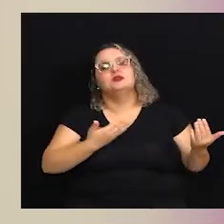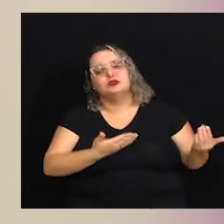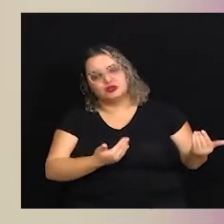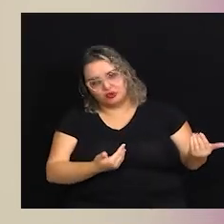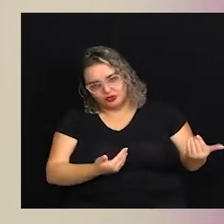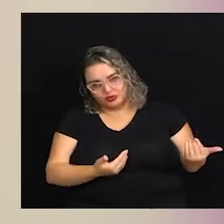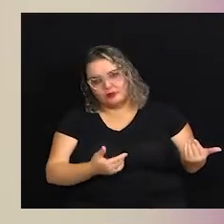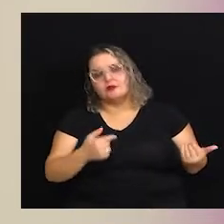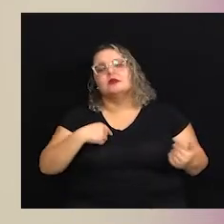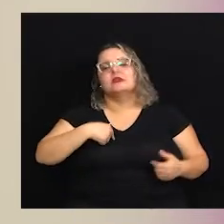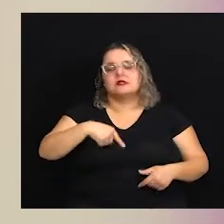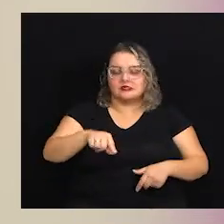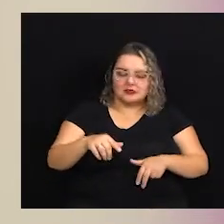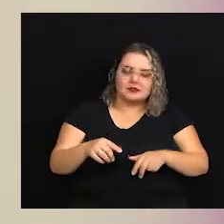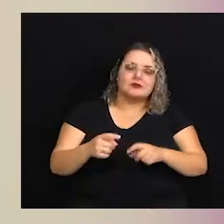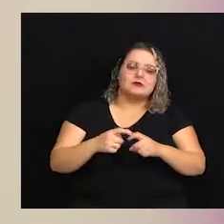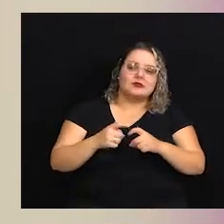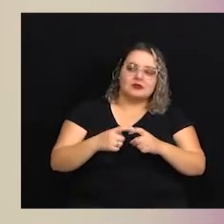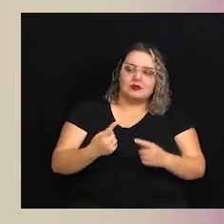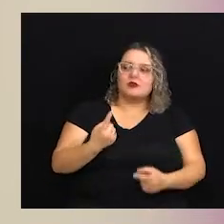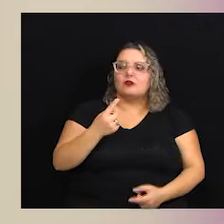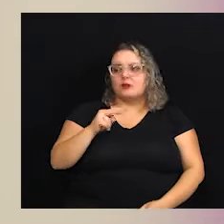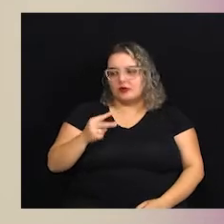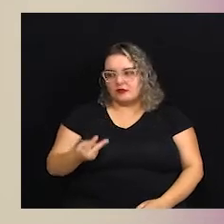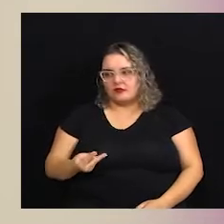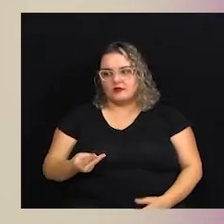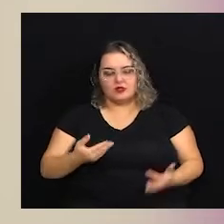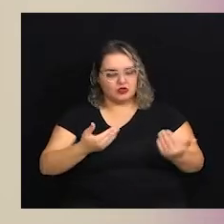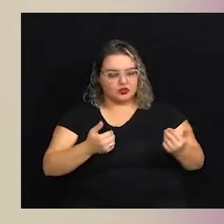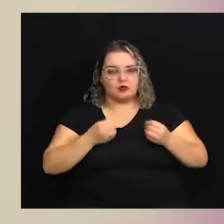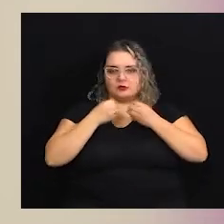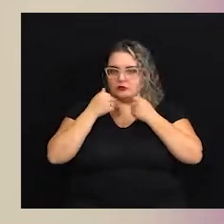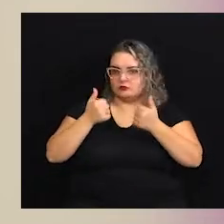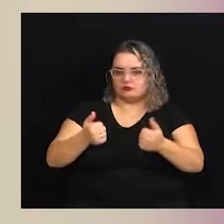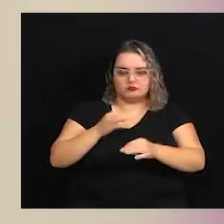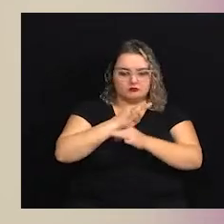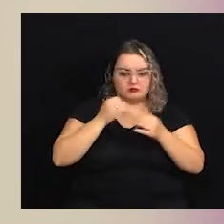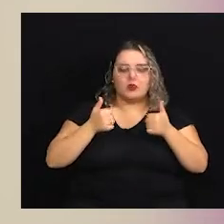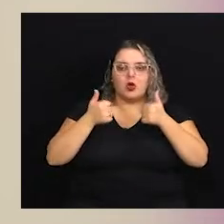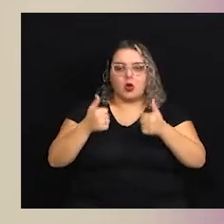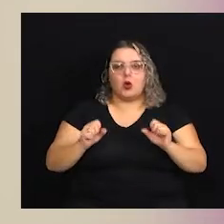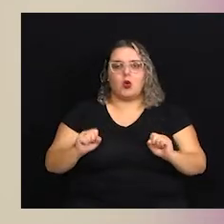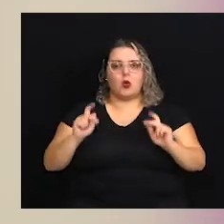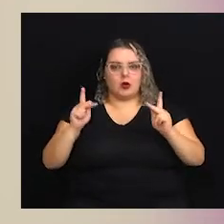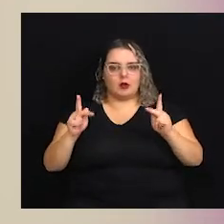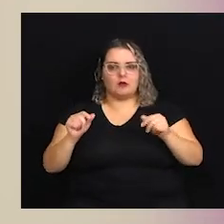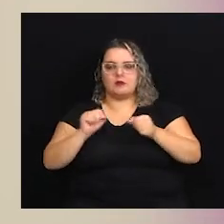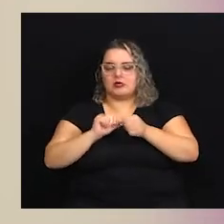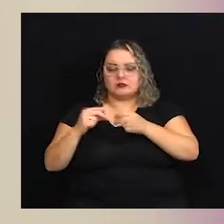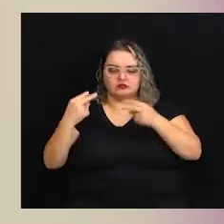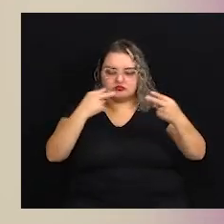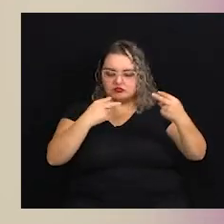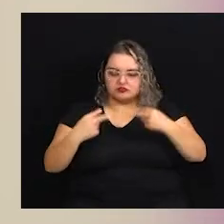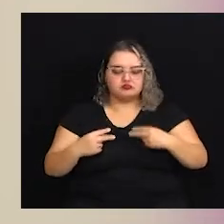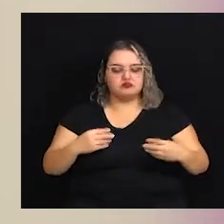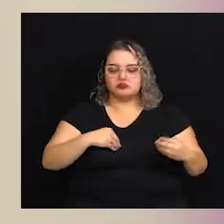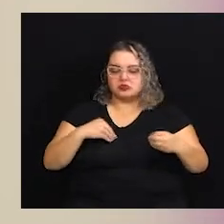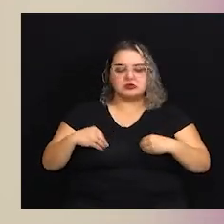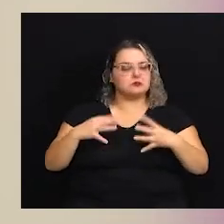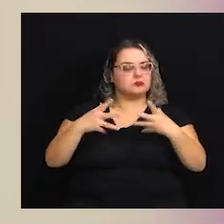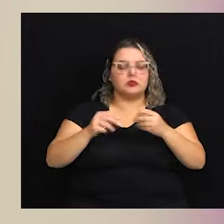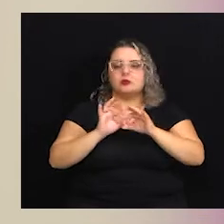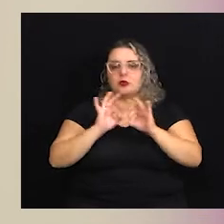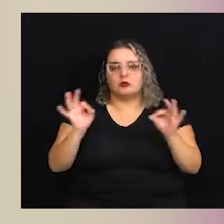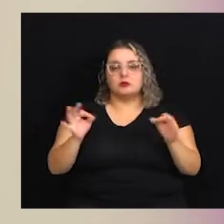vez por ano ao médico. Eu tenho paciente jovem, uma vez por ano jovem, se ela está bem, é suficiente. Faz todo o check-up,